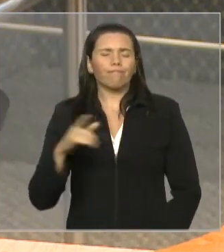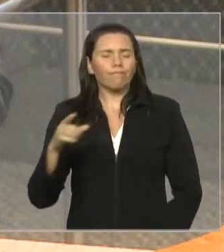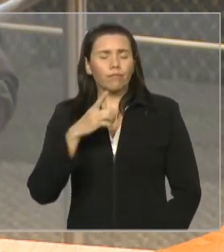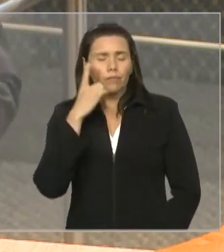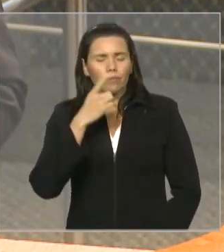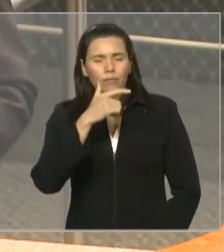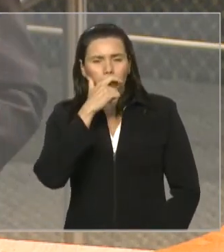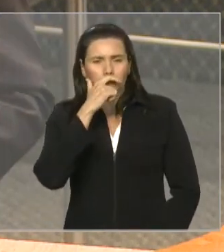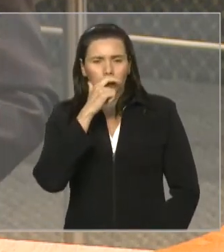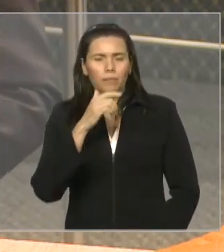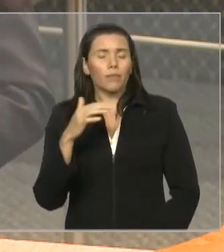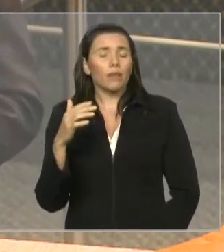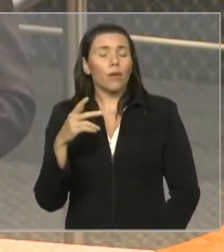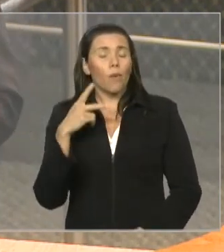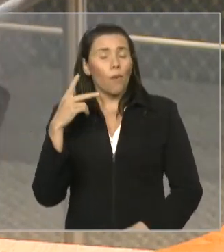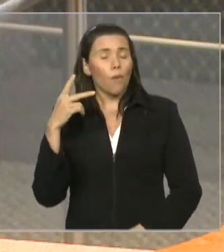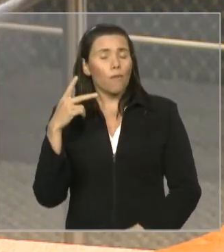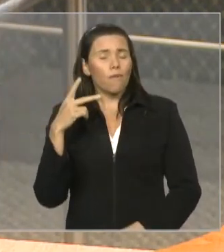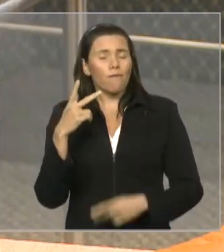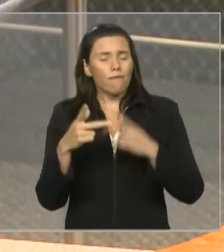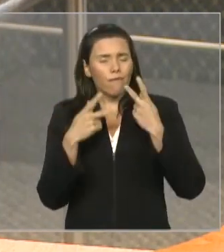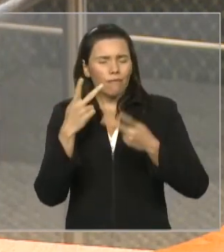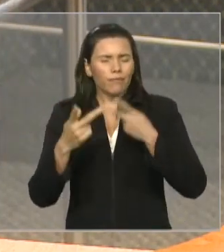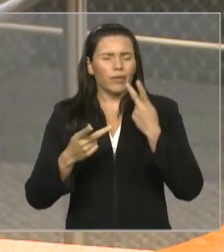legislaturas passadas houve já